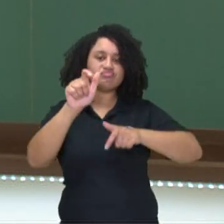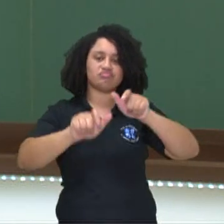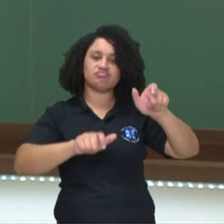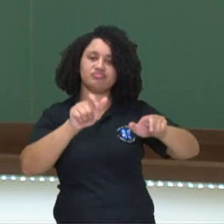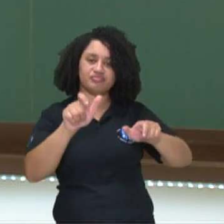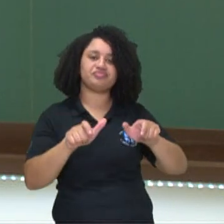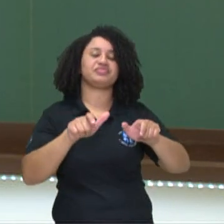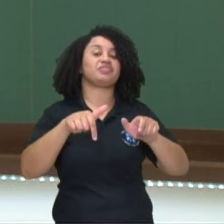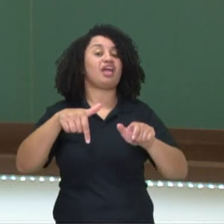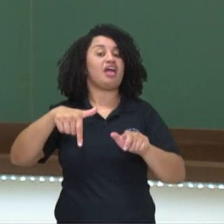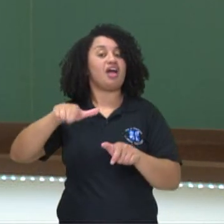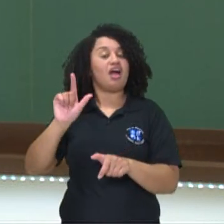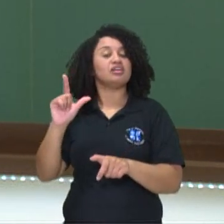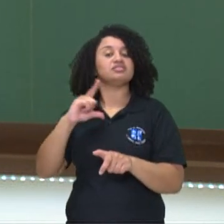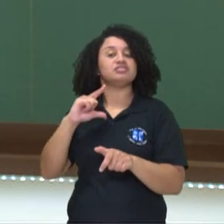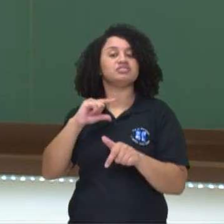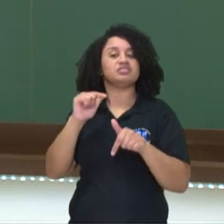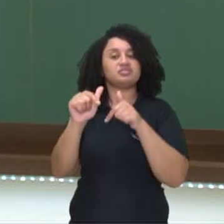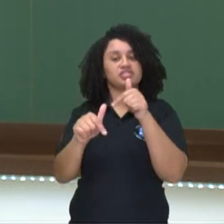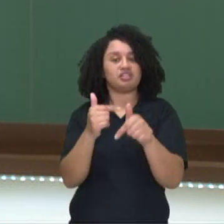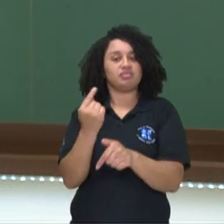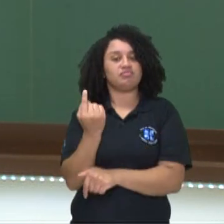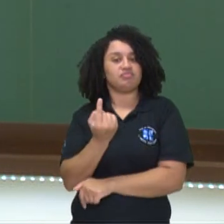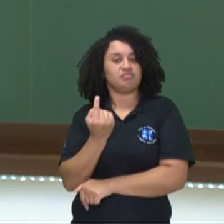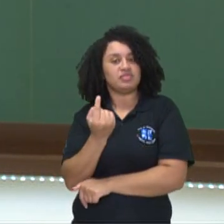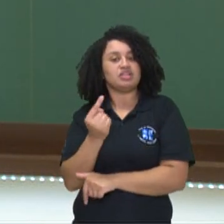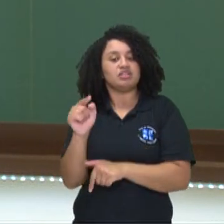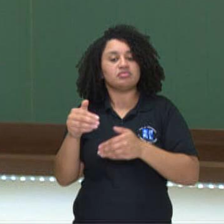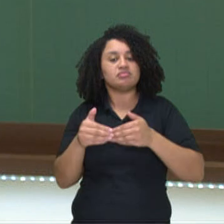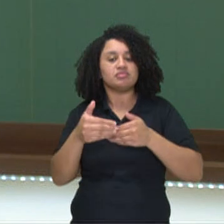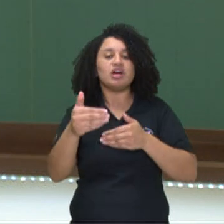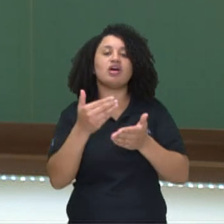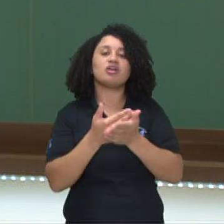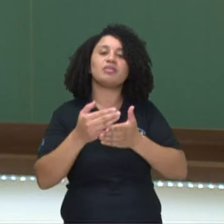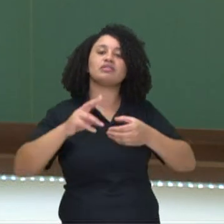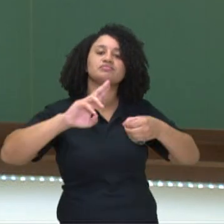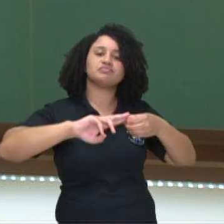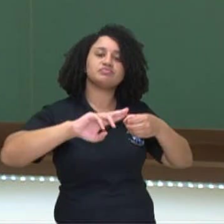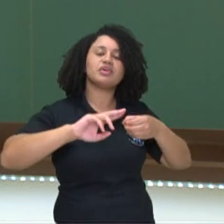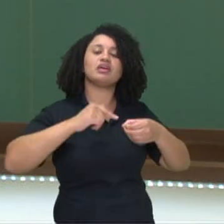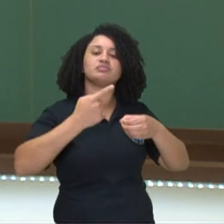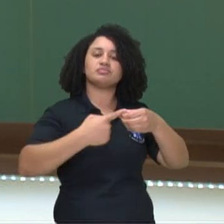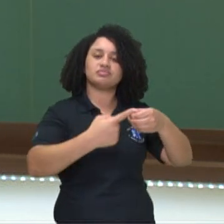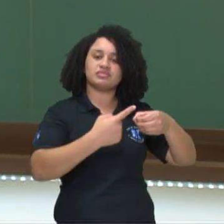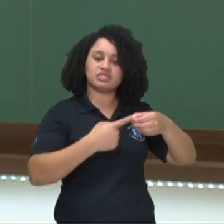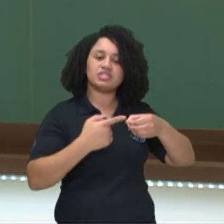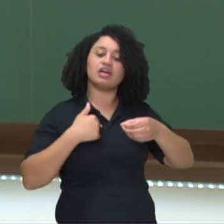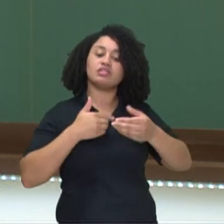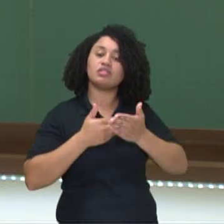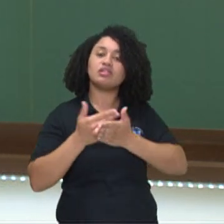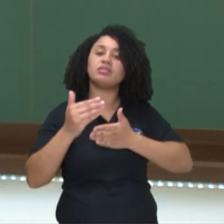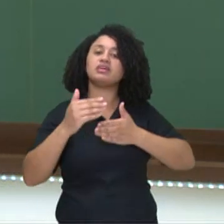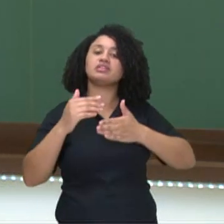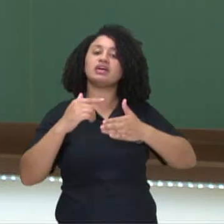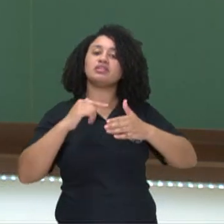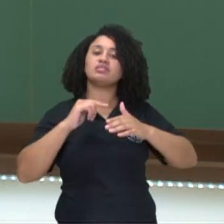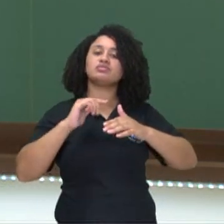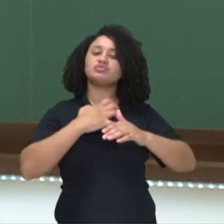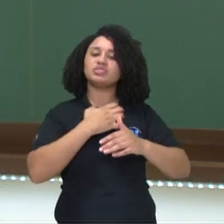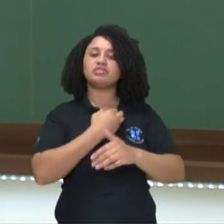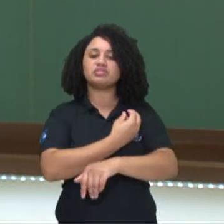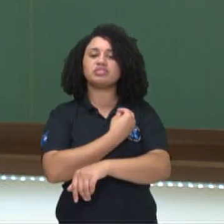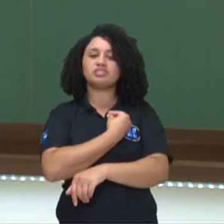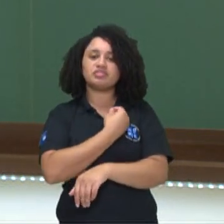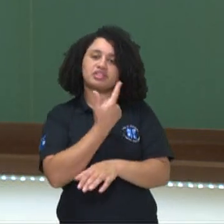que antes era um trabalho individual, agora passa a ser urbano e entra em toda a sistemática da rotina urbana